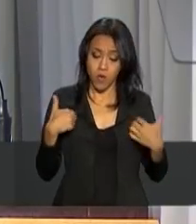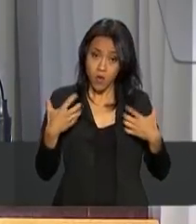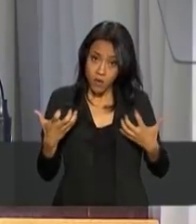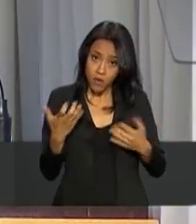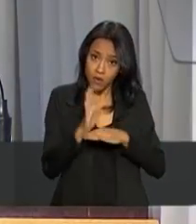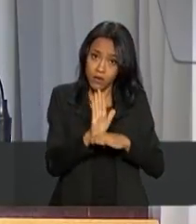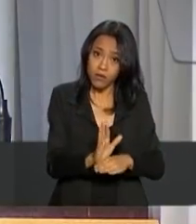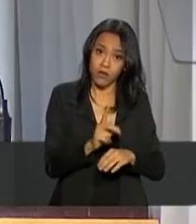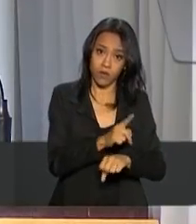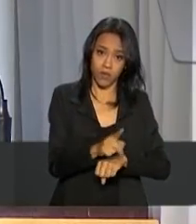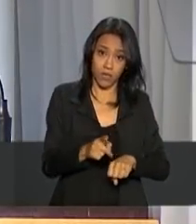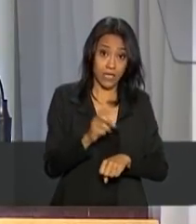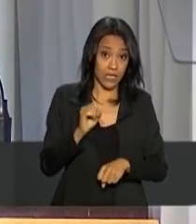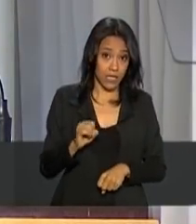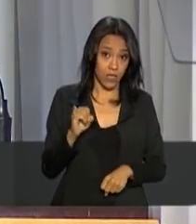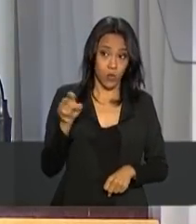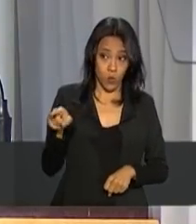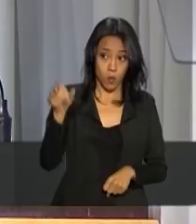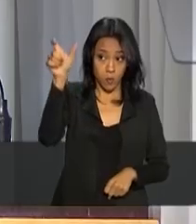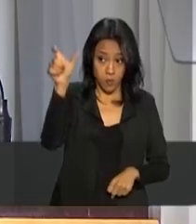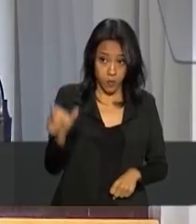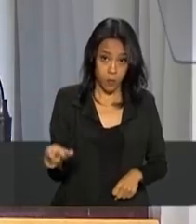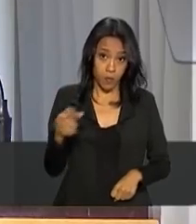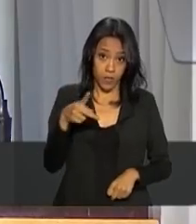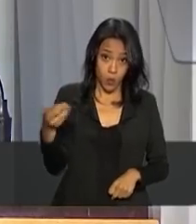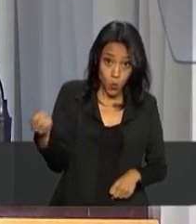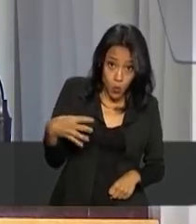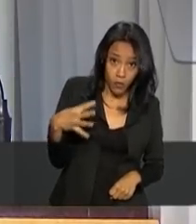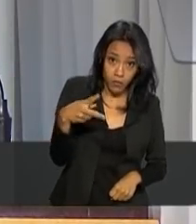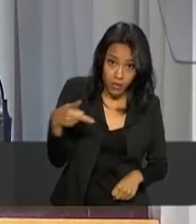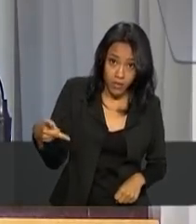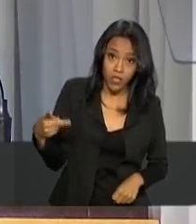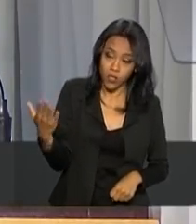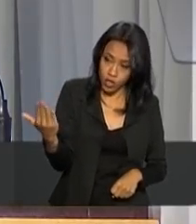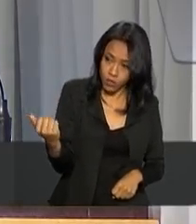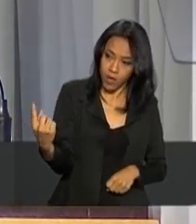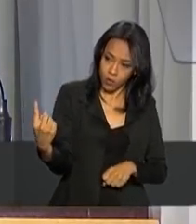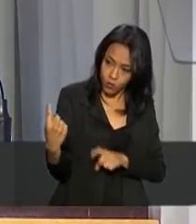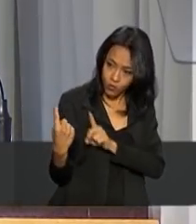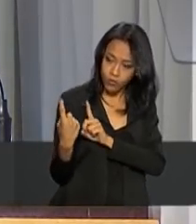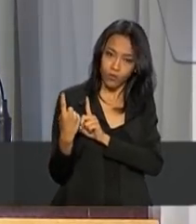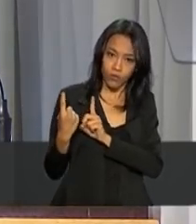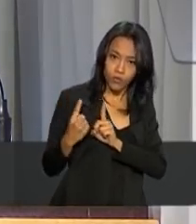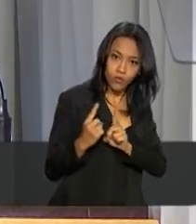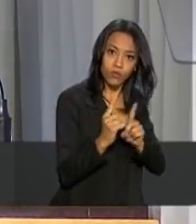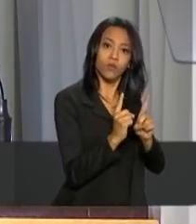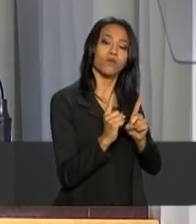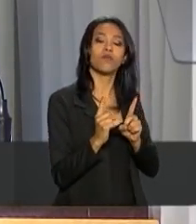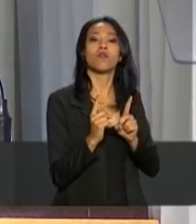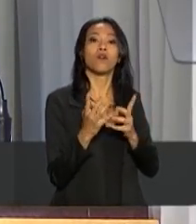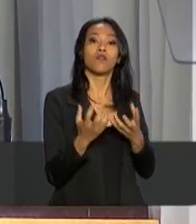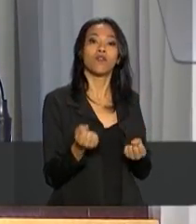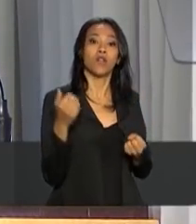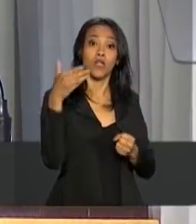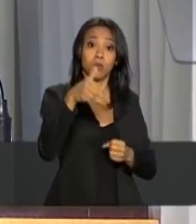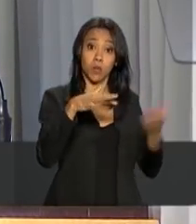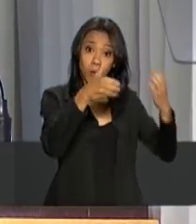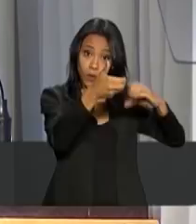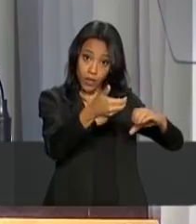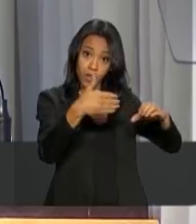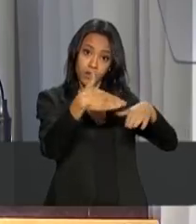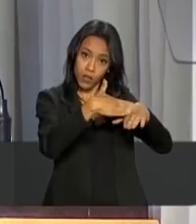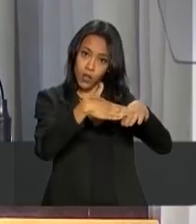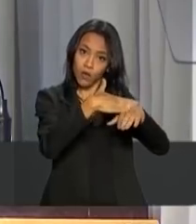presidente eleito estiver disposto, vai depender disso, nós vamos ao Congresso, chamamos líderes congressuais e vamos conversar sobre essa matéria.